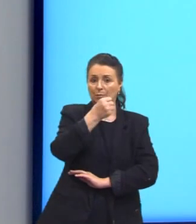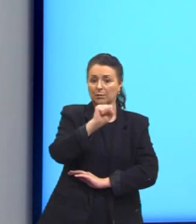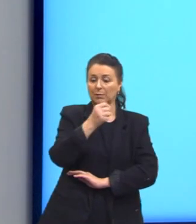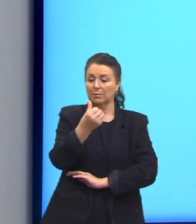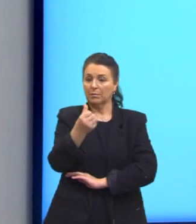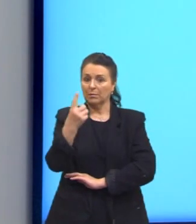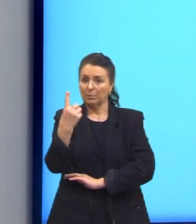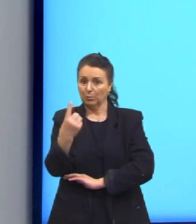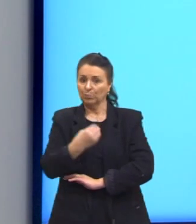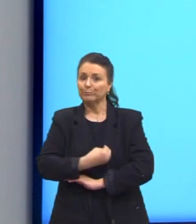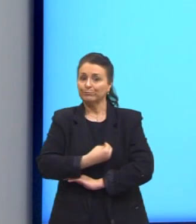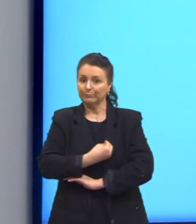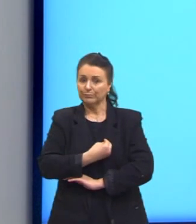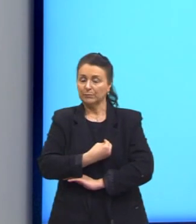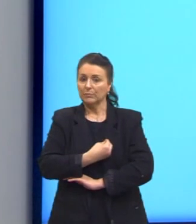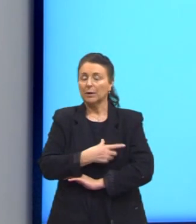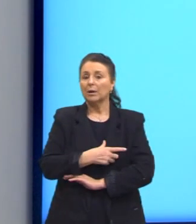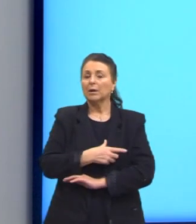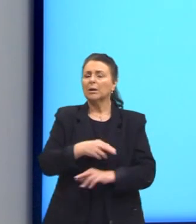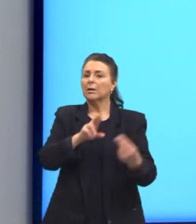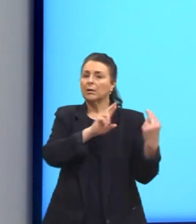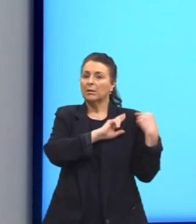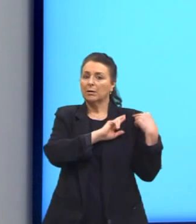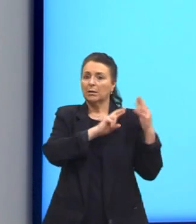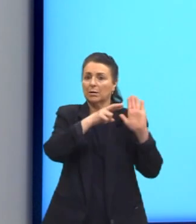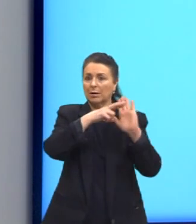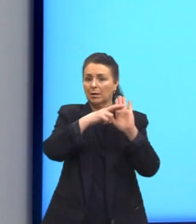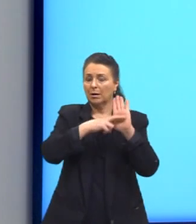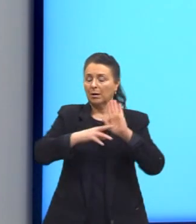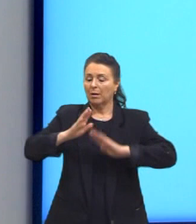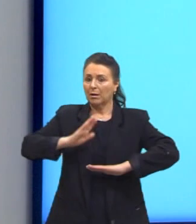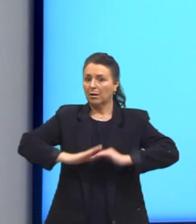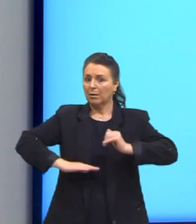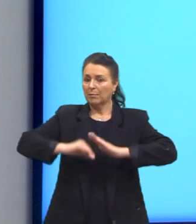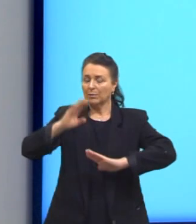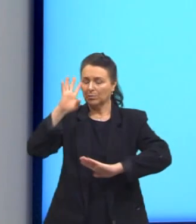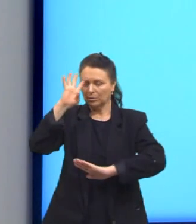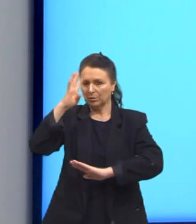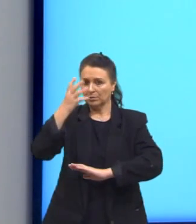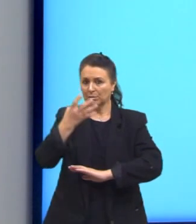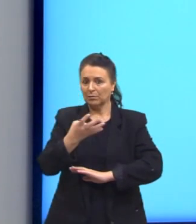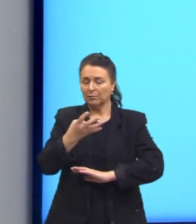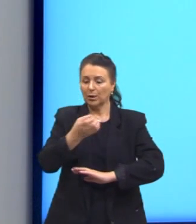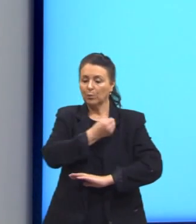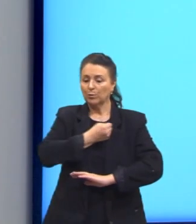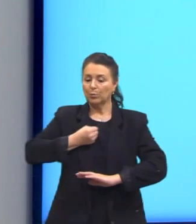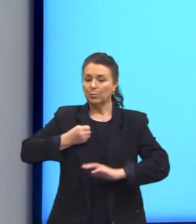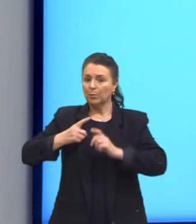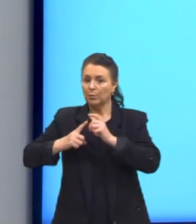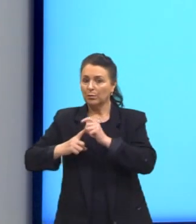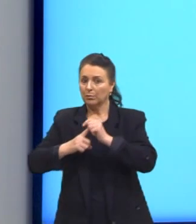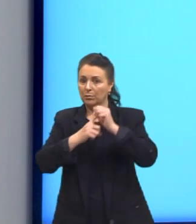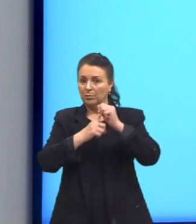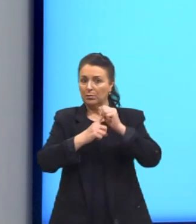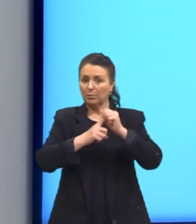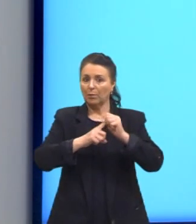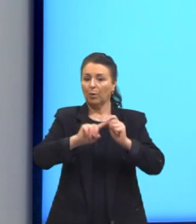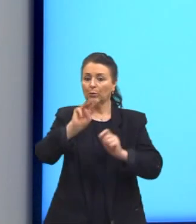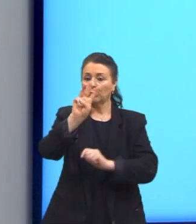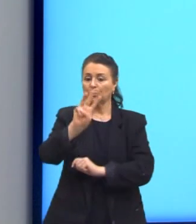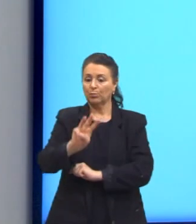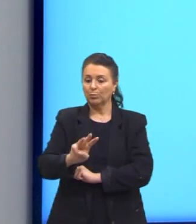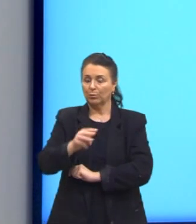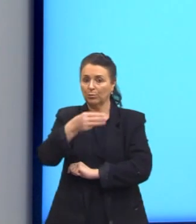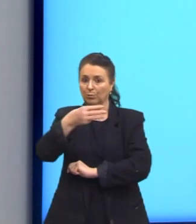1861 e foi responsável pela regra prática de resolução de determinantes de ordem 3. A regrinha